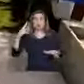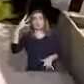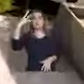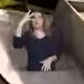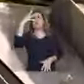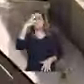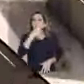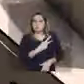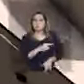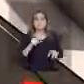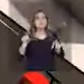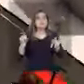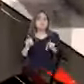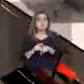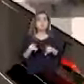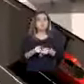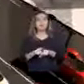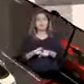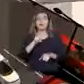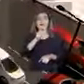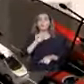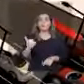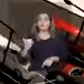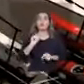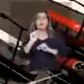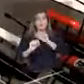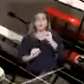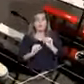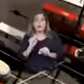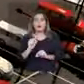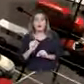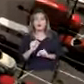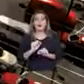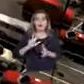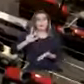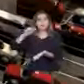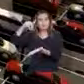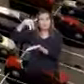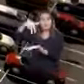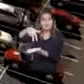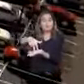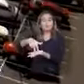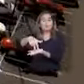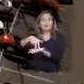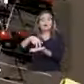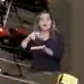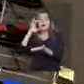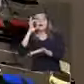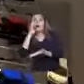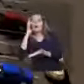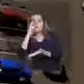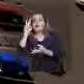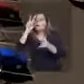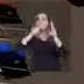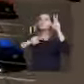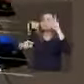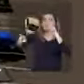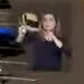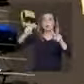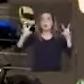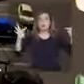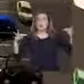beleza extraordinária. Vamos ali, com esse projeto, despertar, fazer aflorar todo o